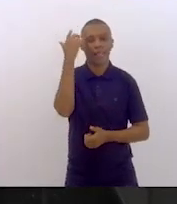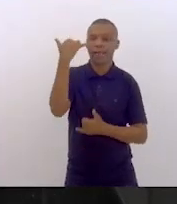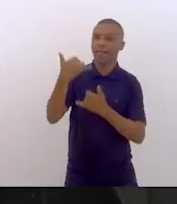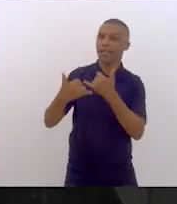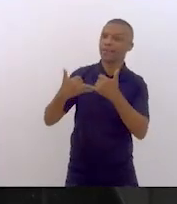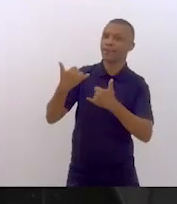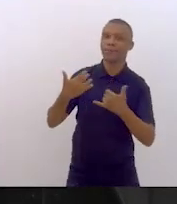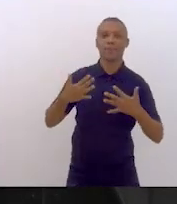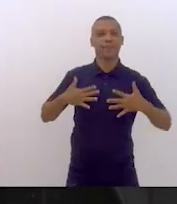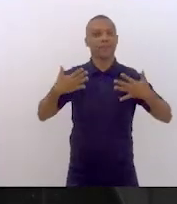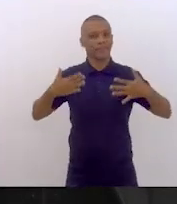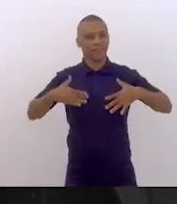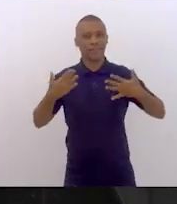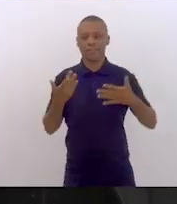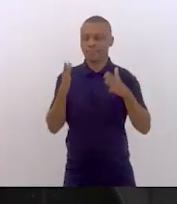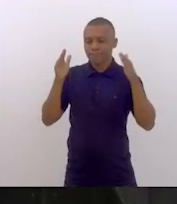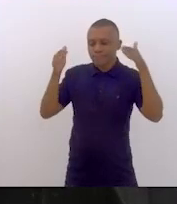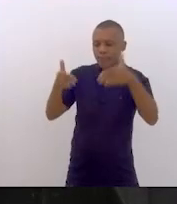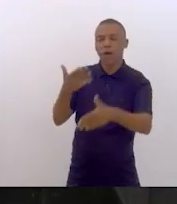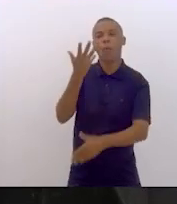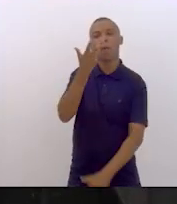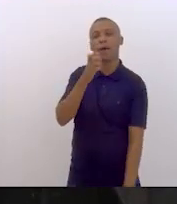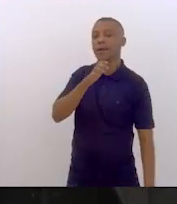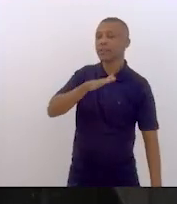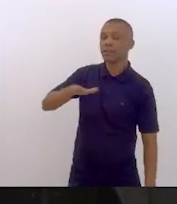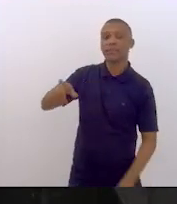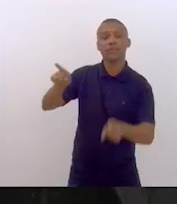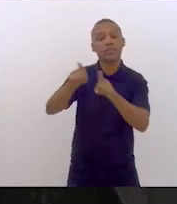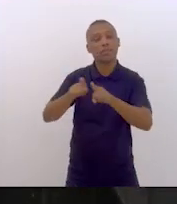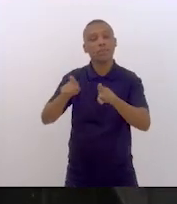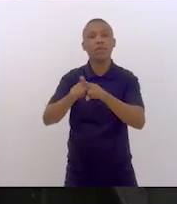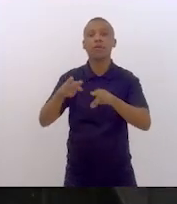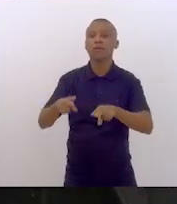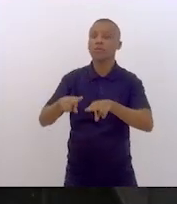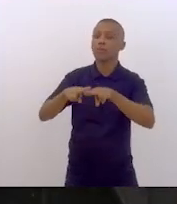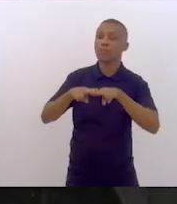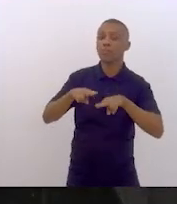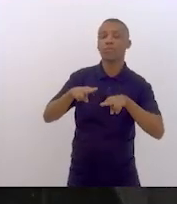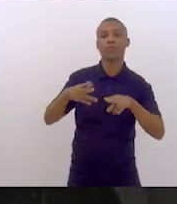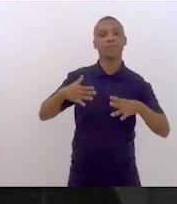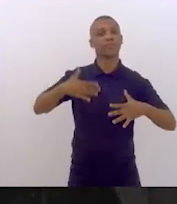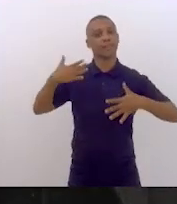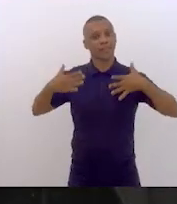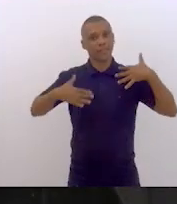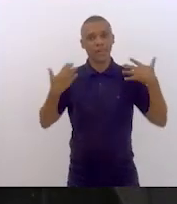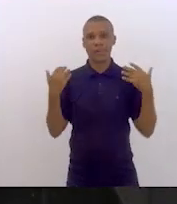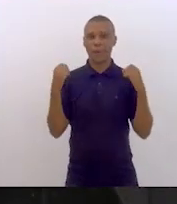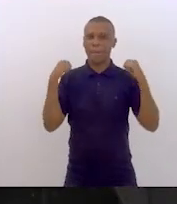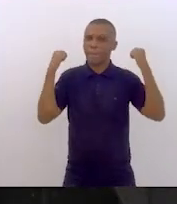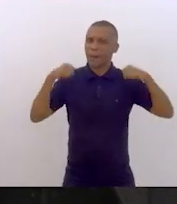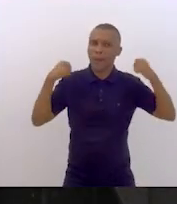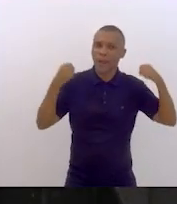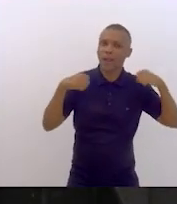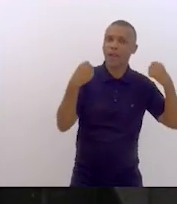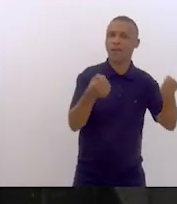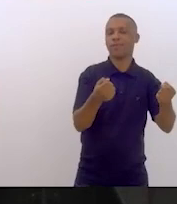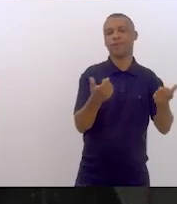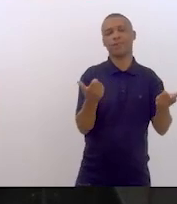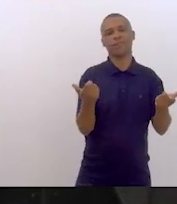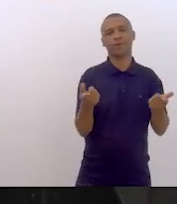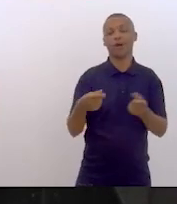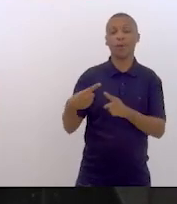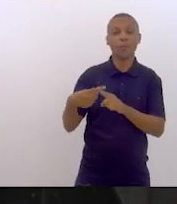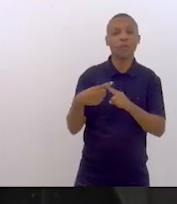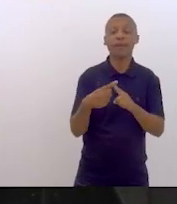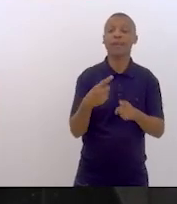para as crianças como também motivo de muita alegria correria etc porque